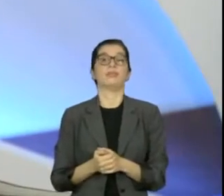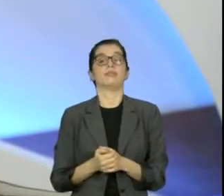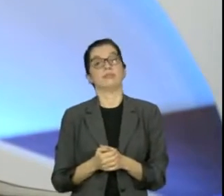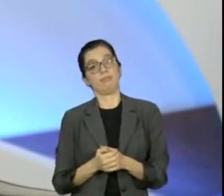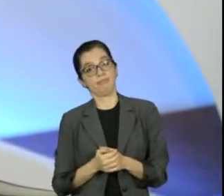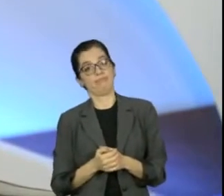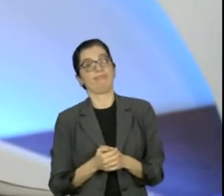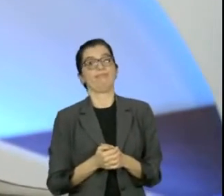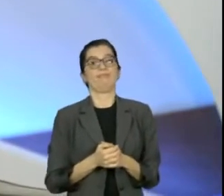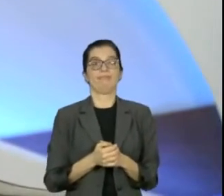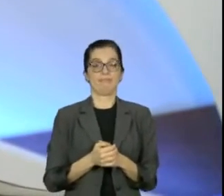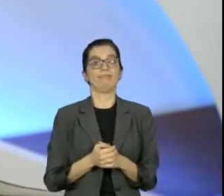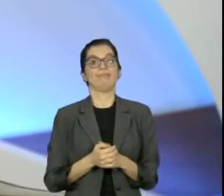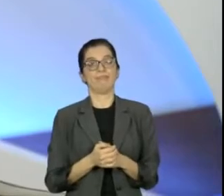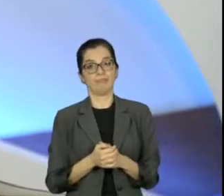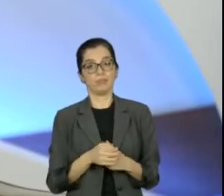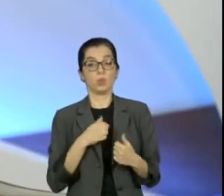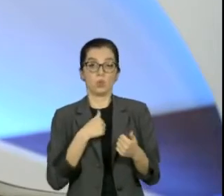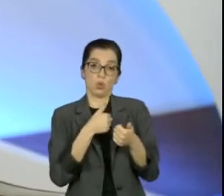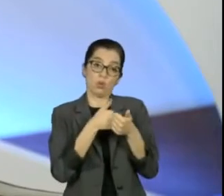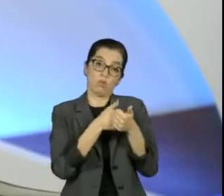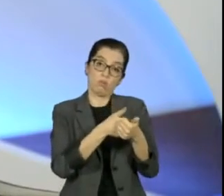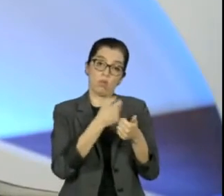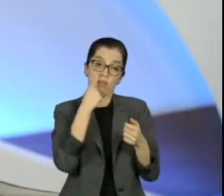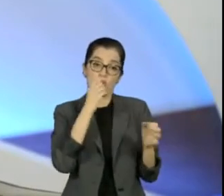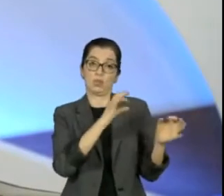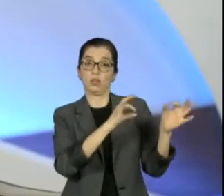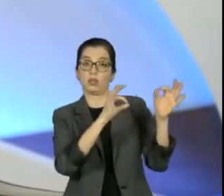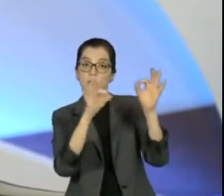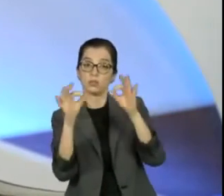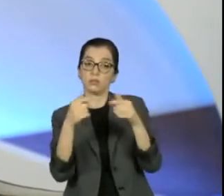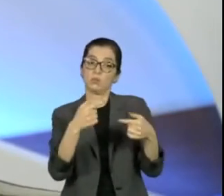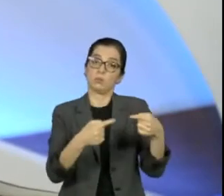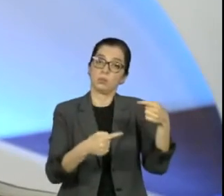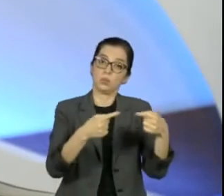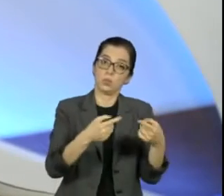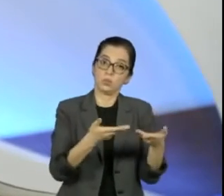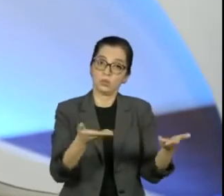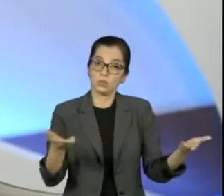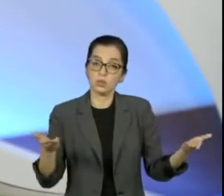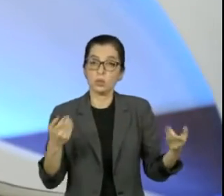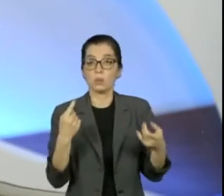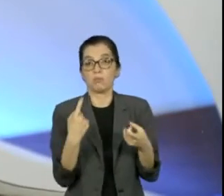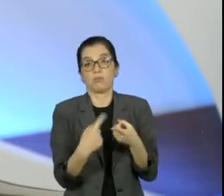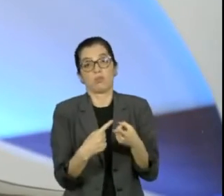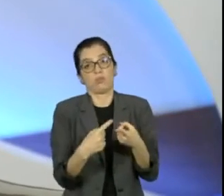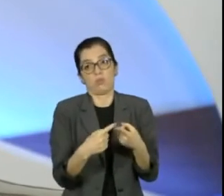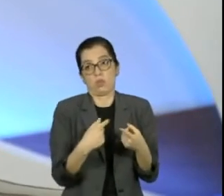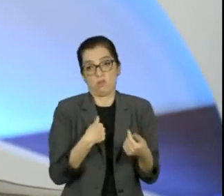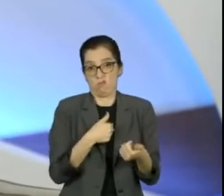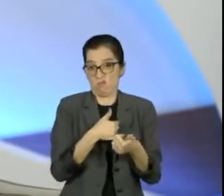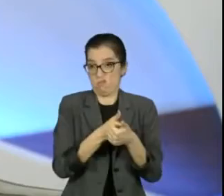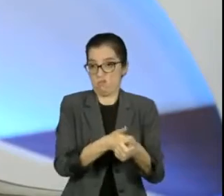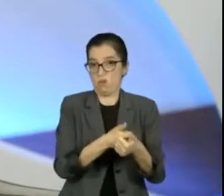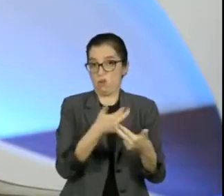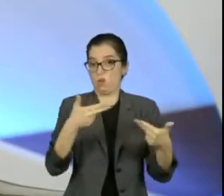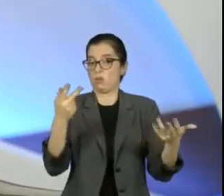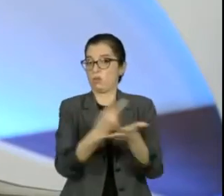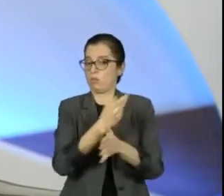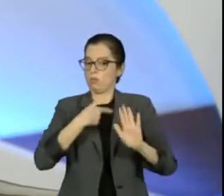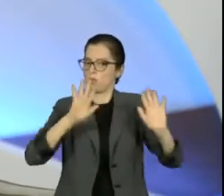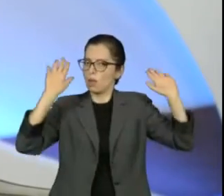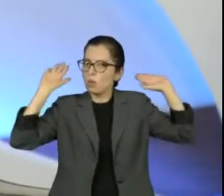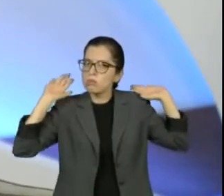eles disseram, eu vou acompanhar. Né? Como a gente não acompanha coisa errada, como eu disse agora há pouco, coisa certa a